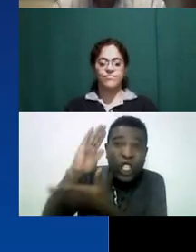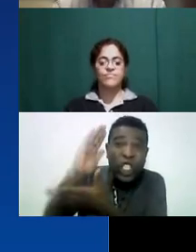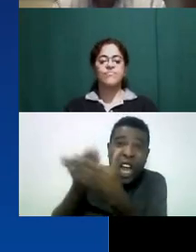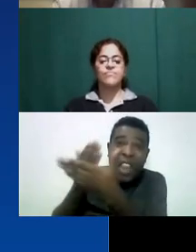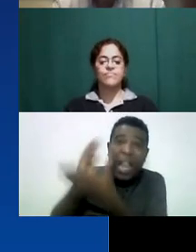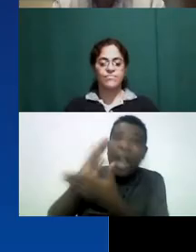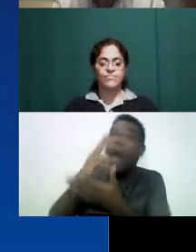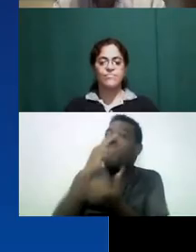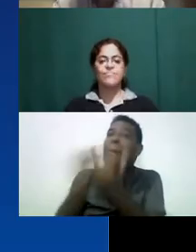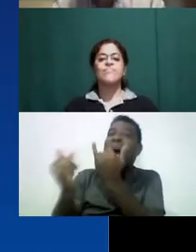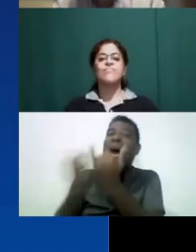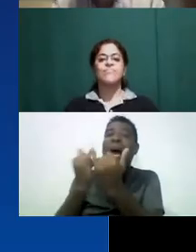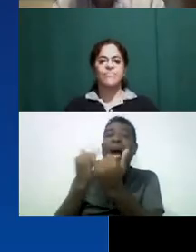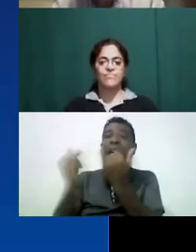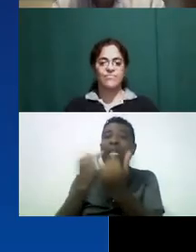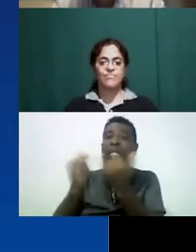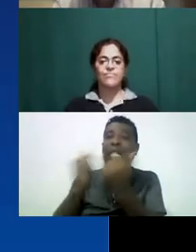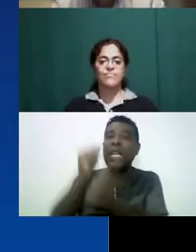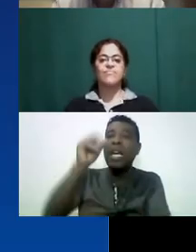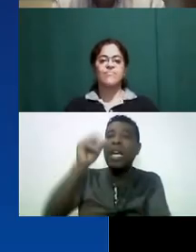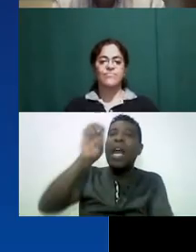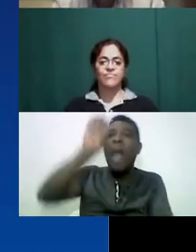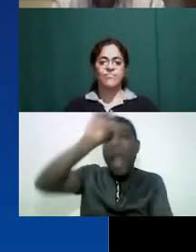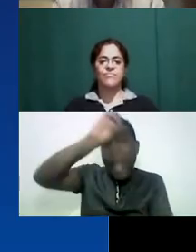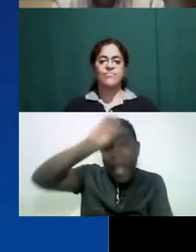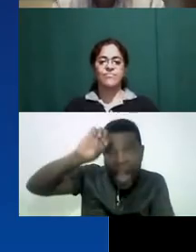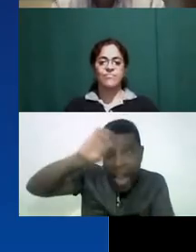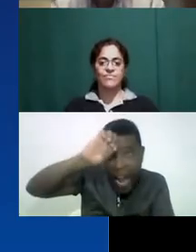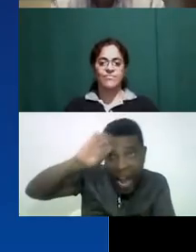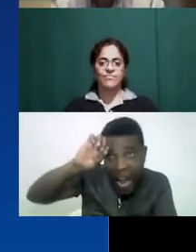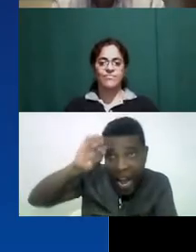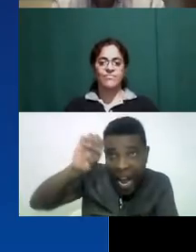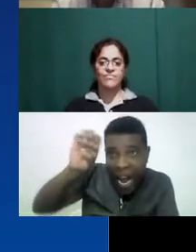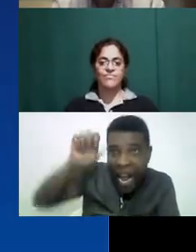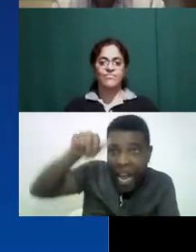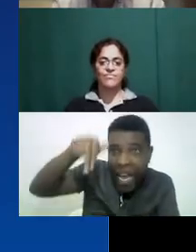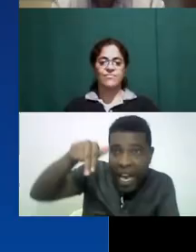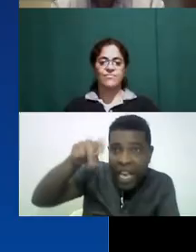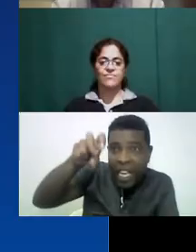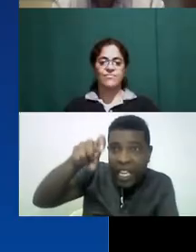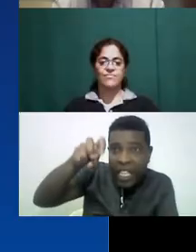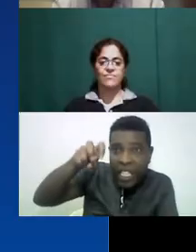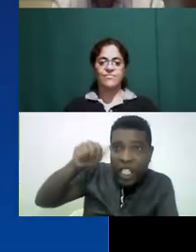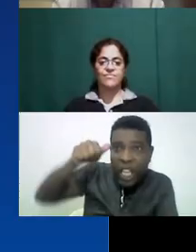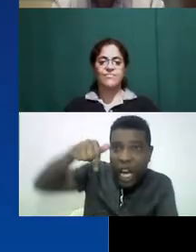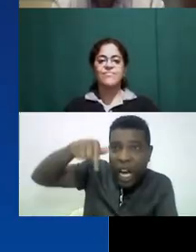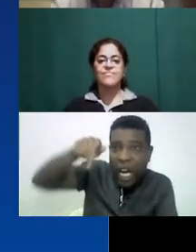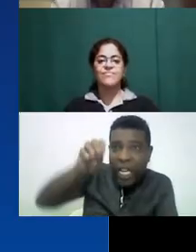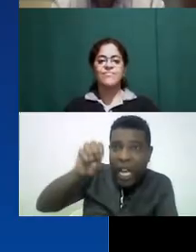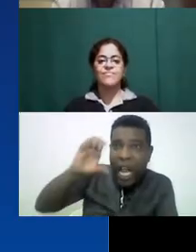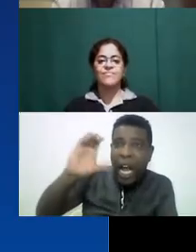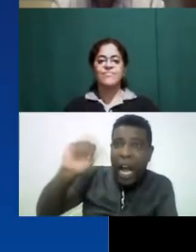Então, todos esses músculos que eu falei, gente, são músculos extensores da coluna cervical. Trapézio superior, esplênio da